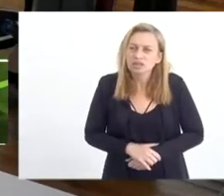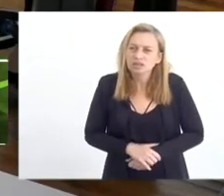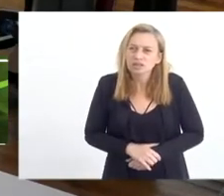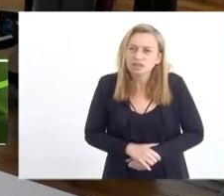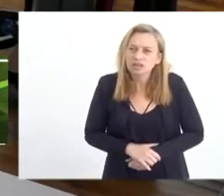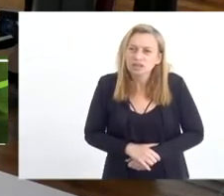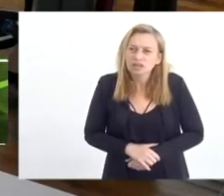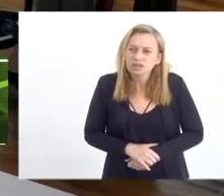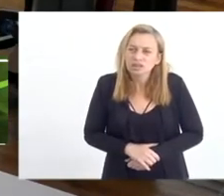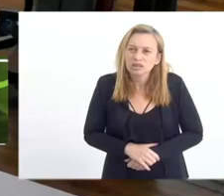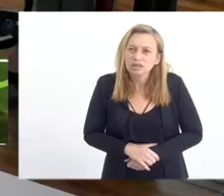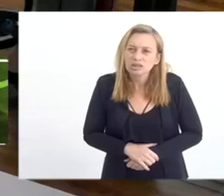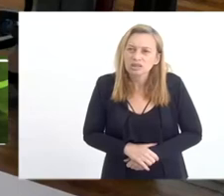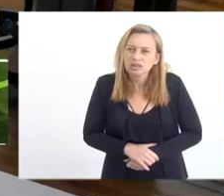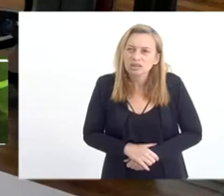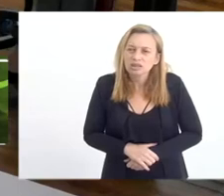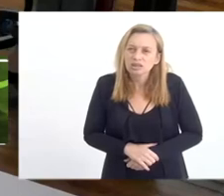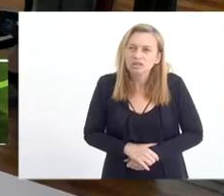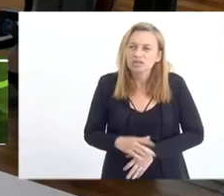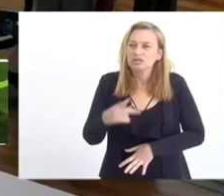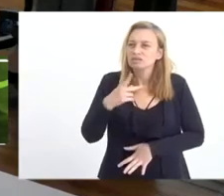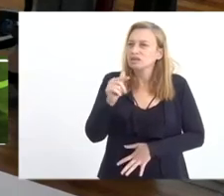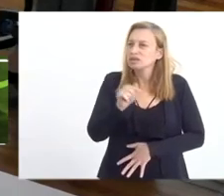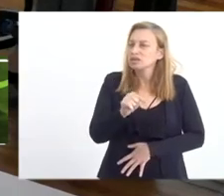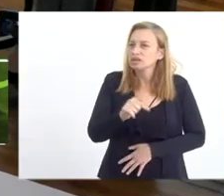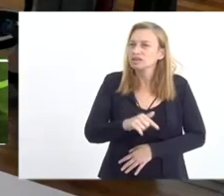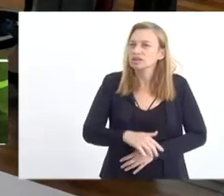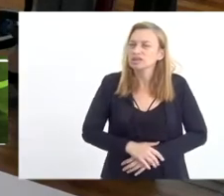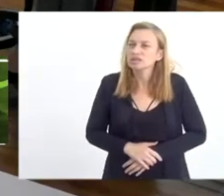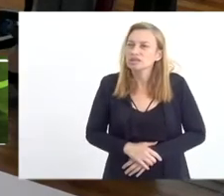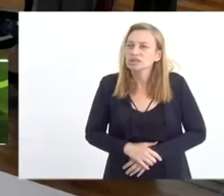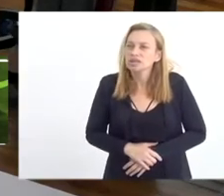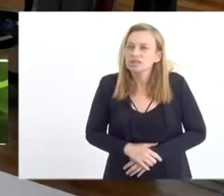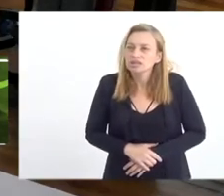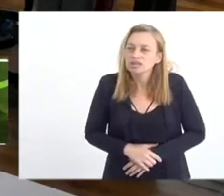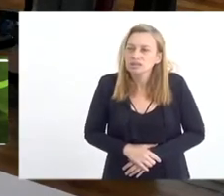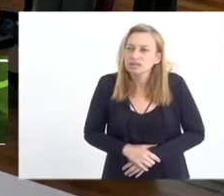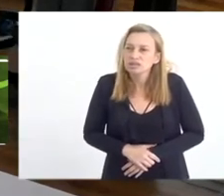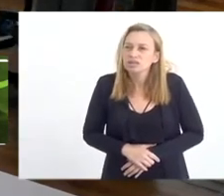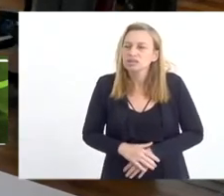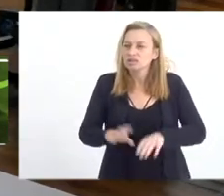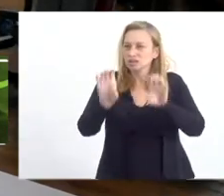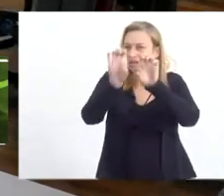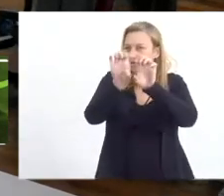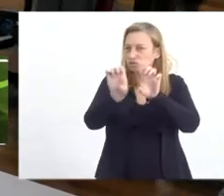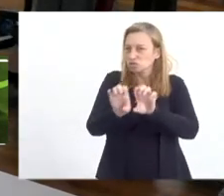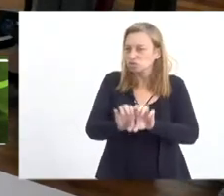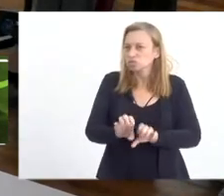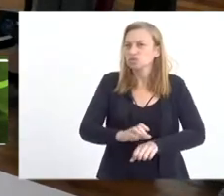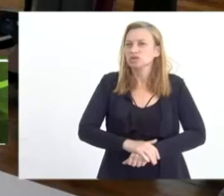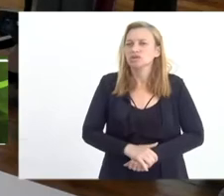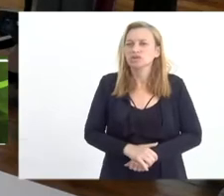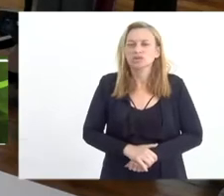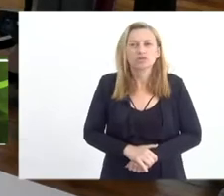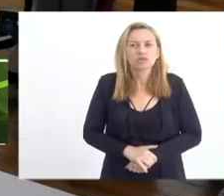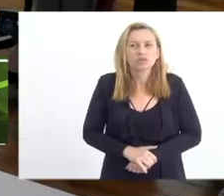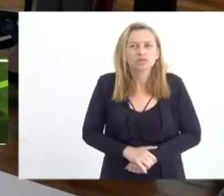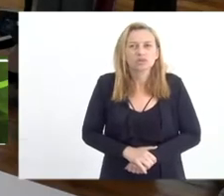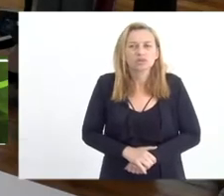né? Passar aqui pela análise do Ministério da Infraestrutura. Tem